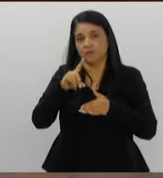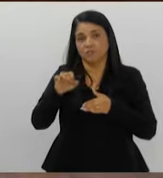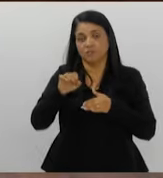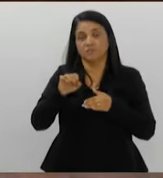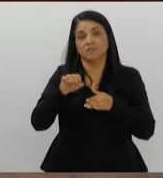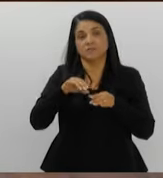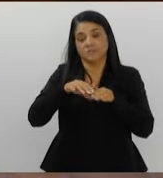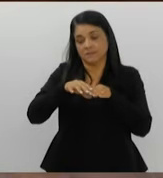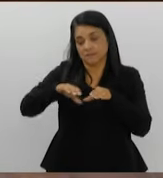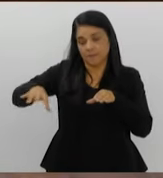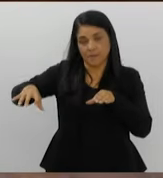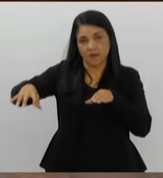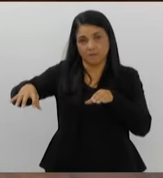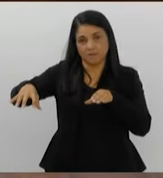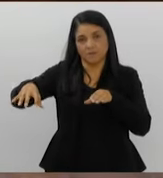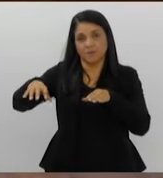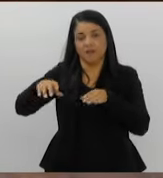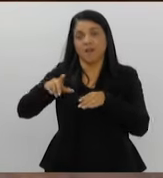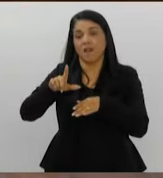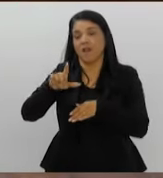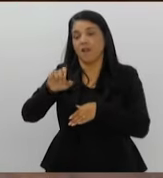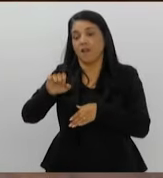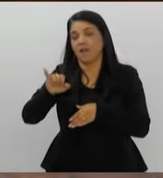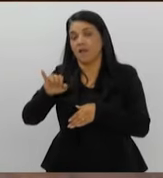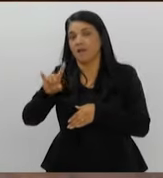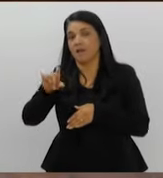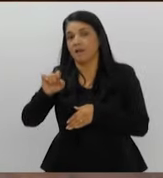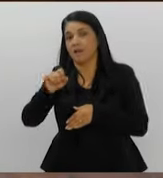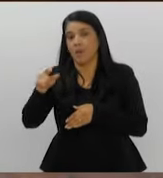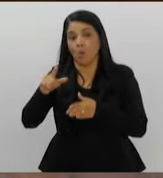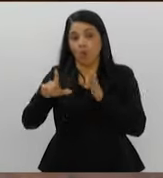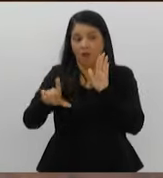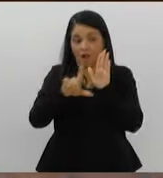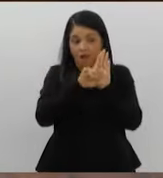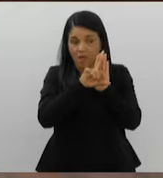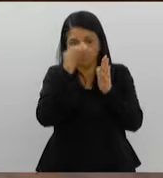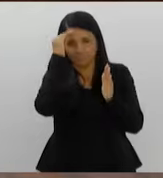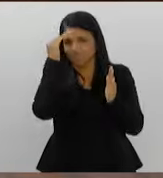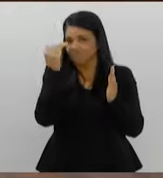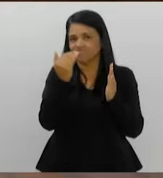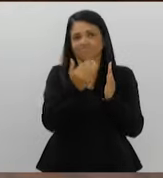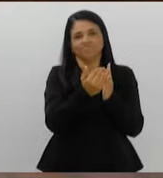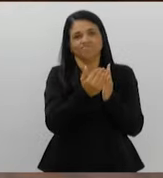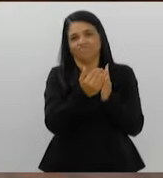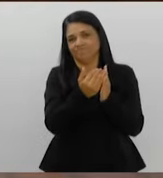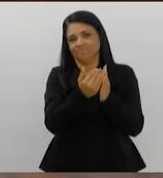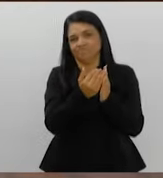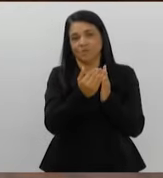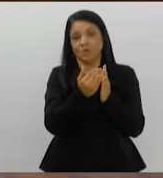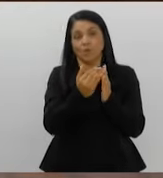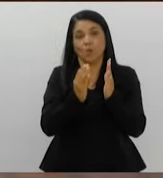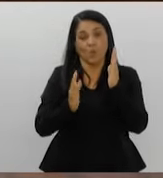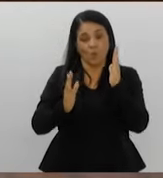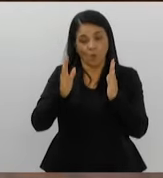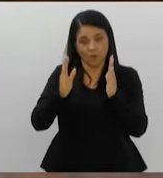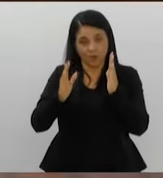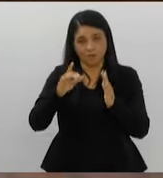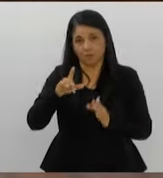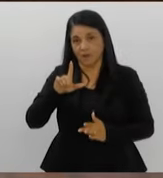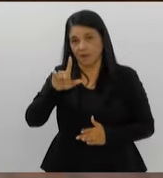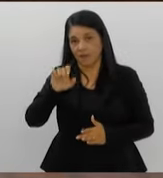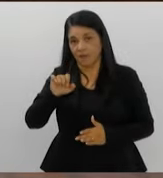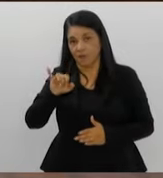para o leilão, onde a lei não estava sendo respeitada, que o prazo para leiloar um veículo